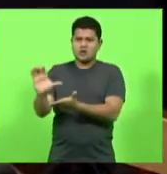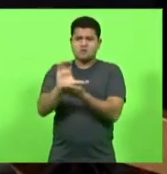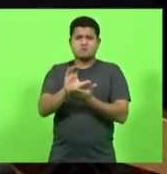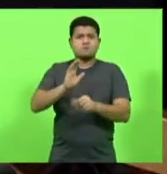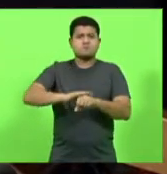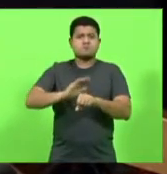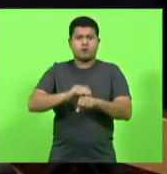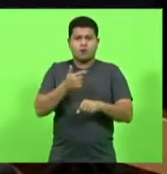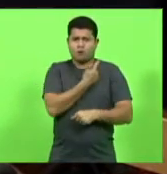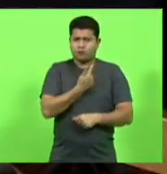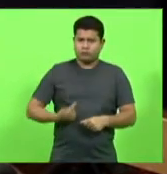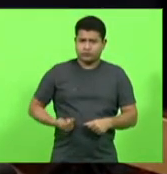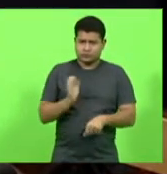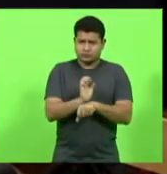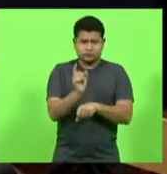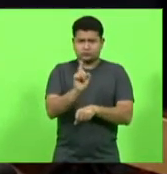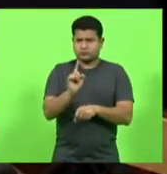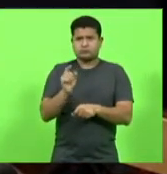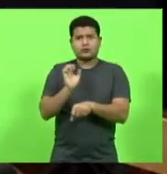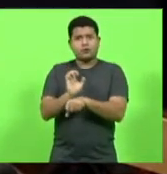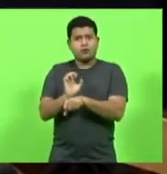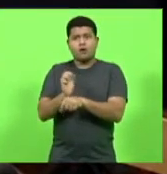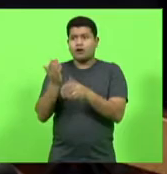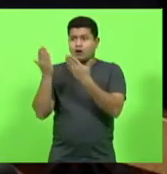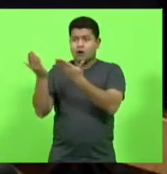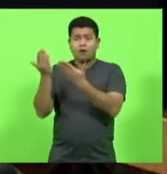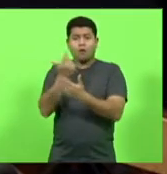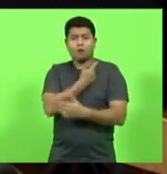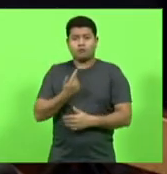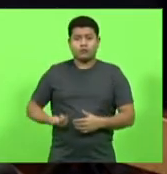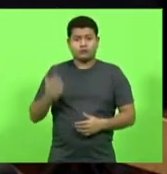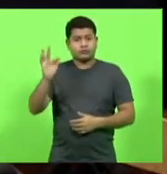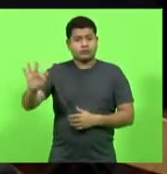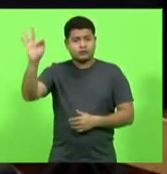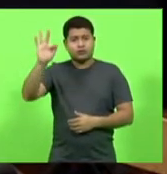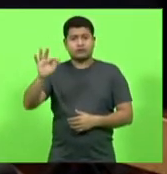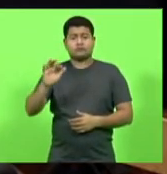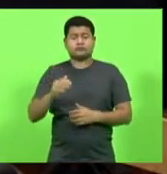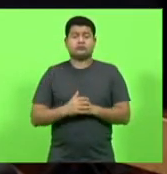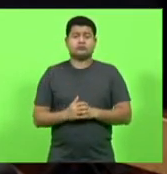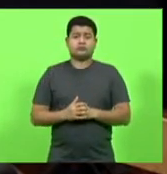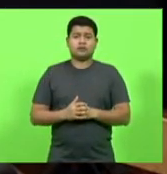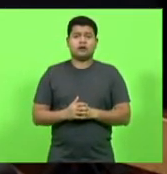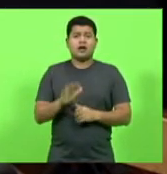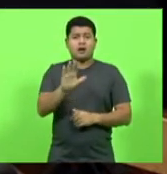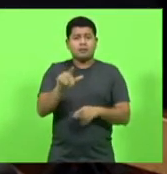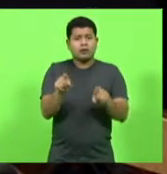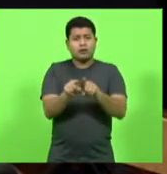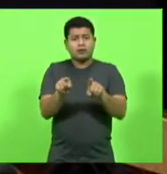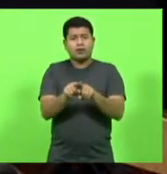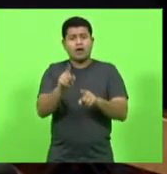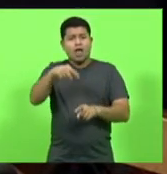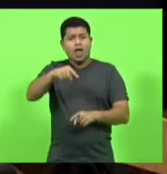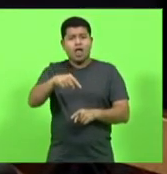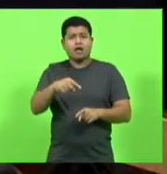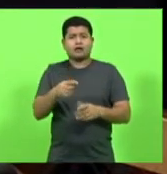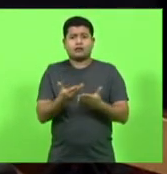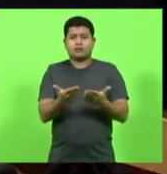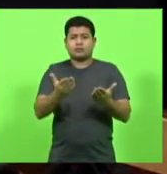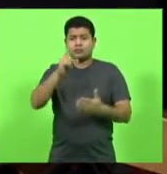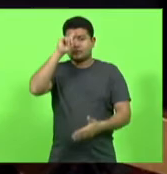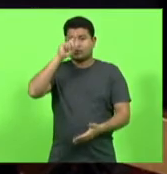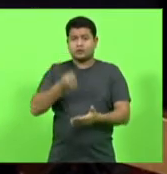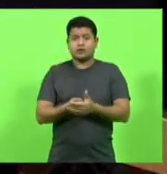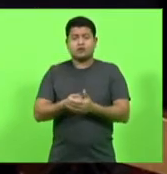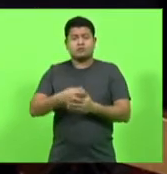já concluídas. Mas é, sim, um gesto do povo catarinense e do governo do Estado. Não de